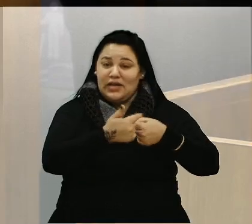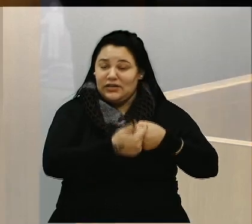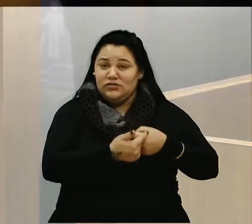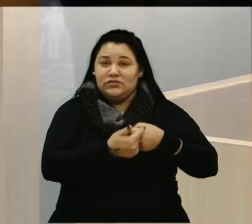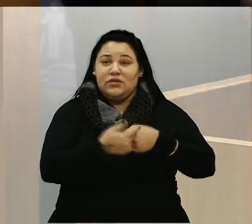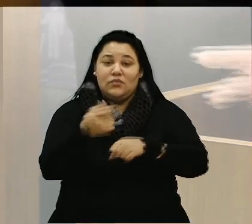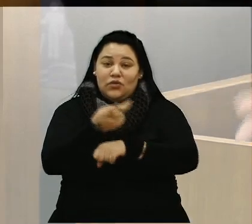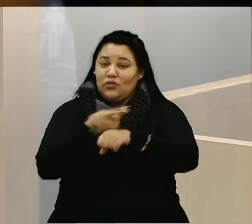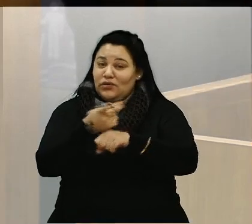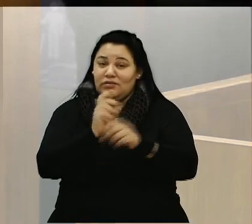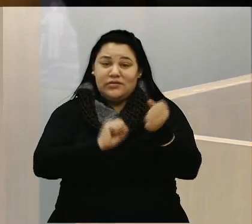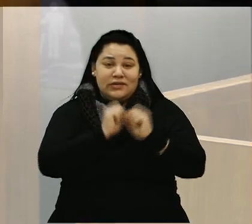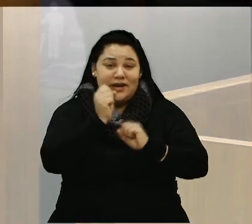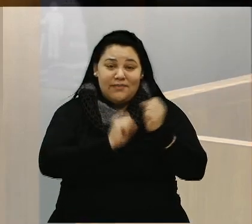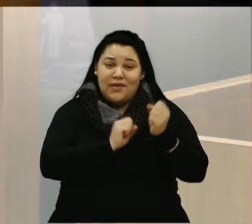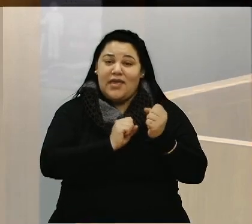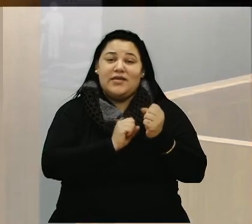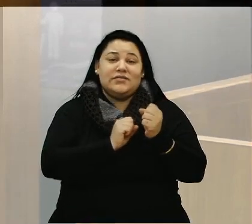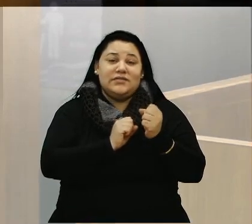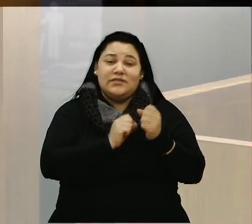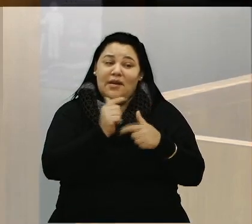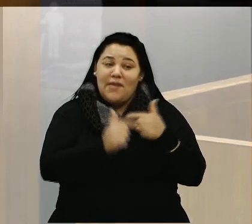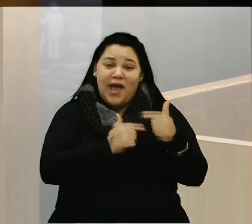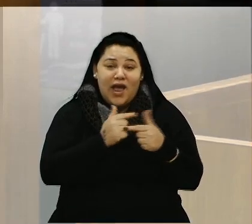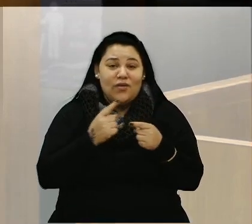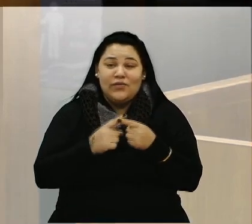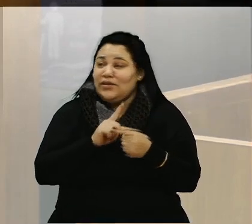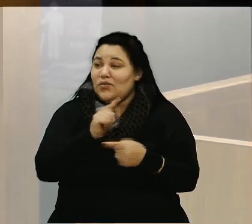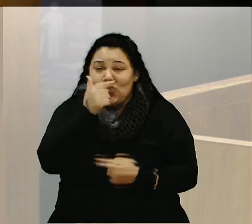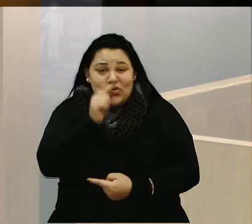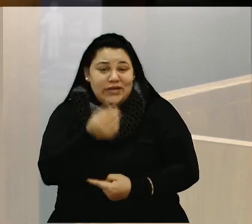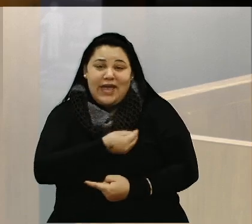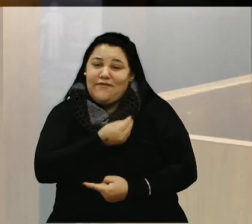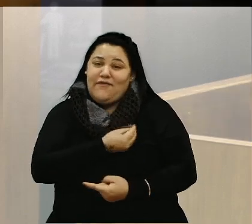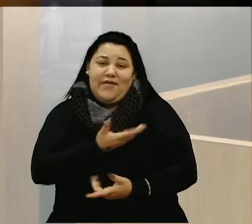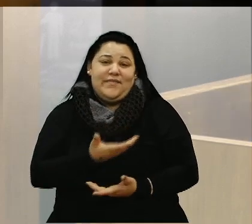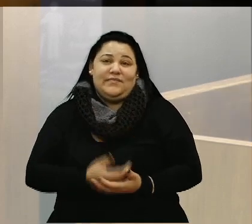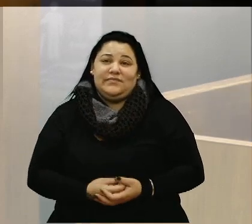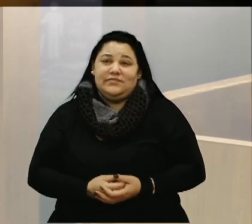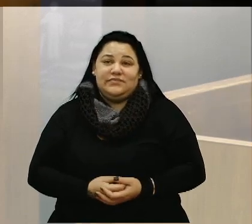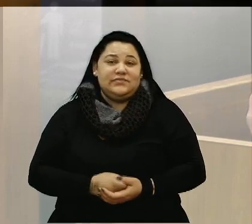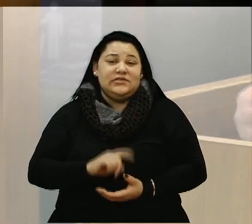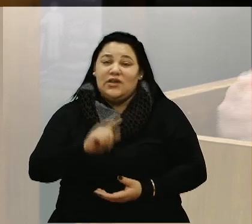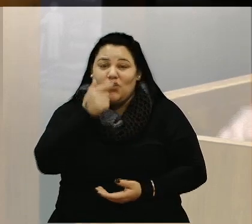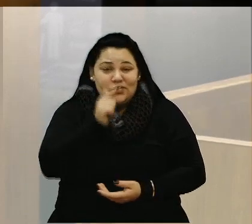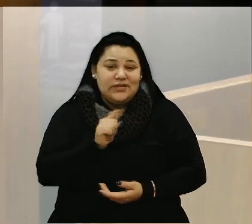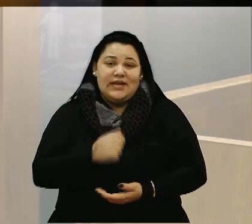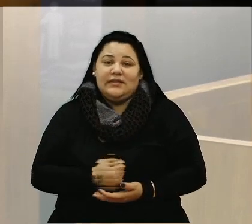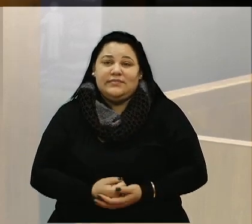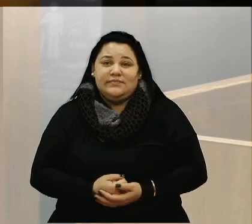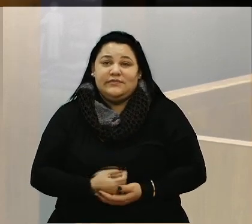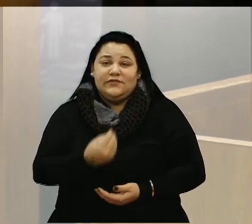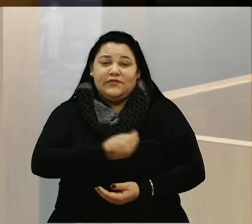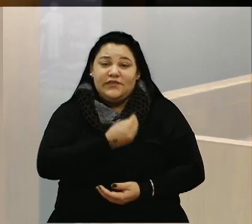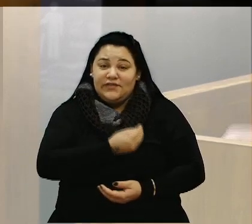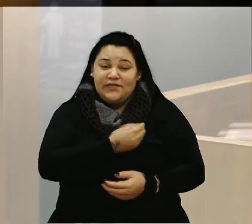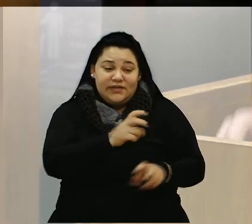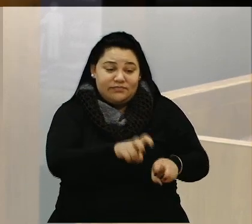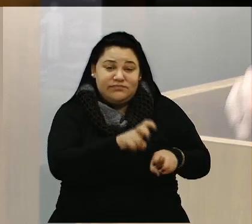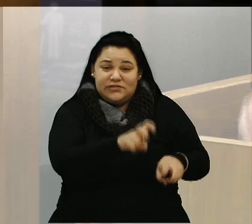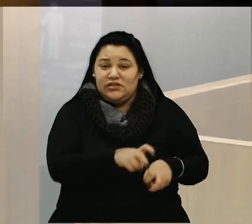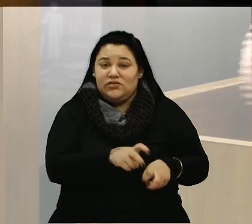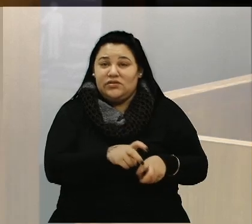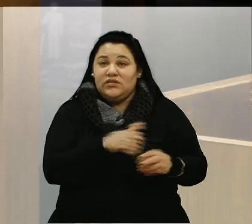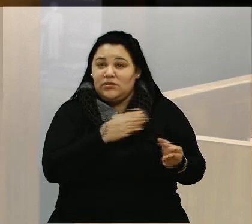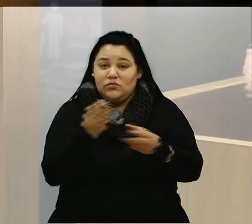em fábricas, em empresas, porque não sobrevivem mais. Não conseguem mais sobreviver na lavoura. E muitos